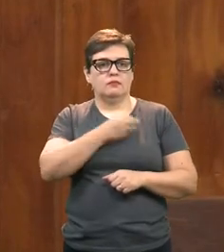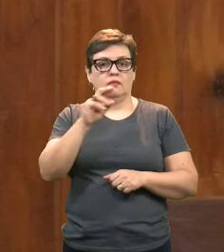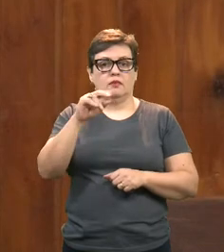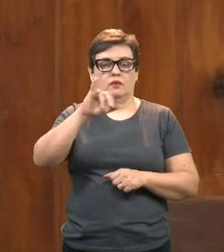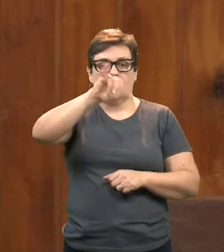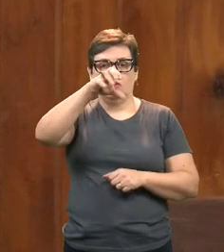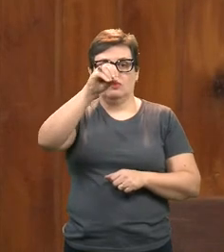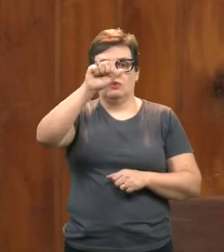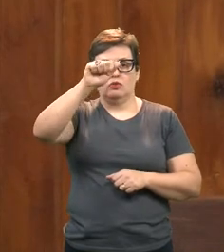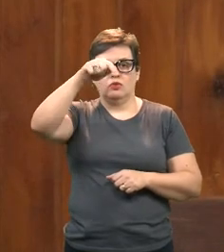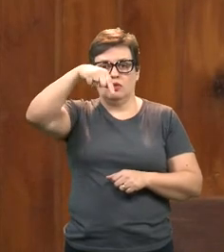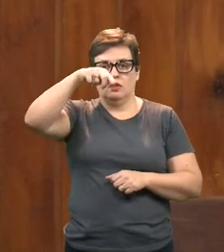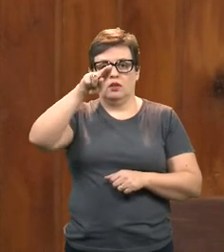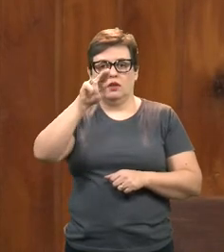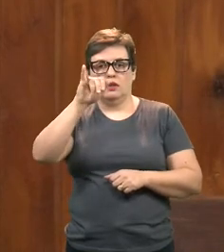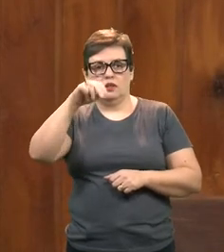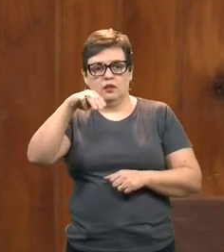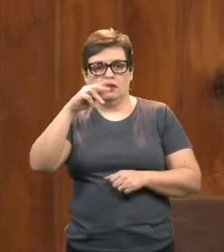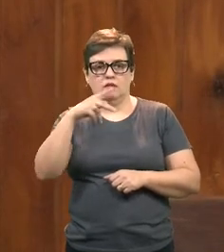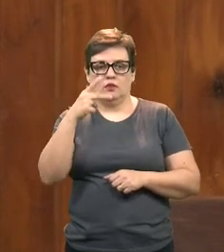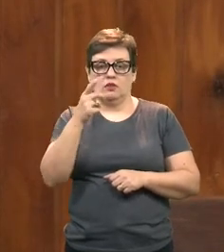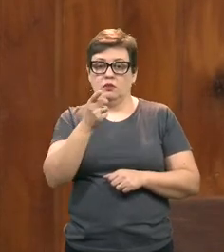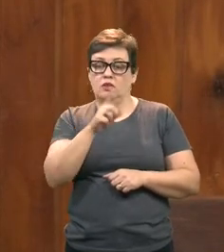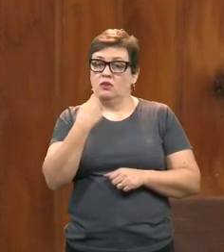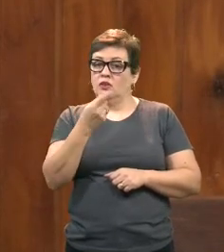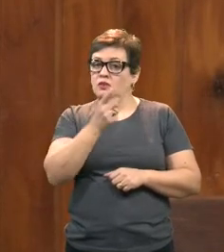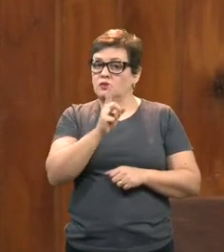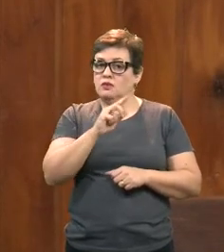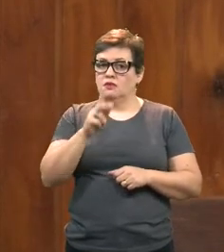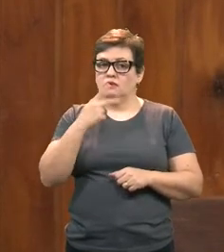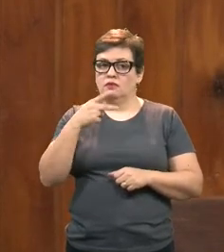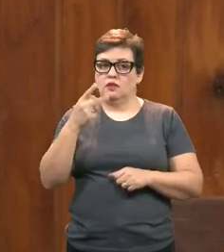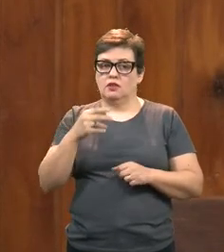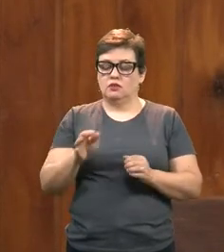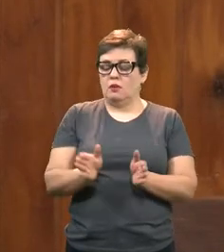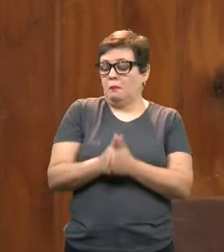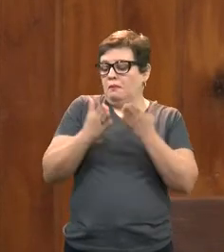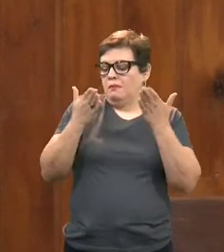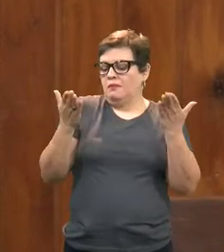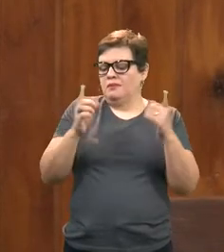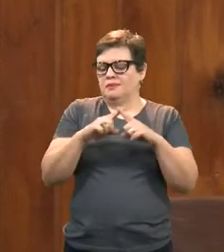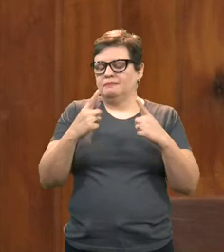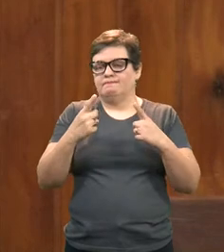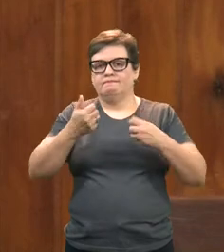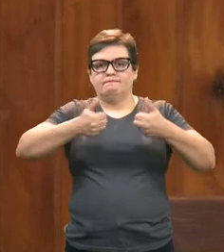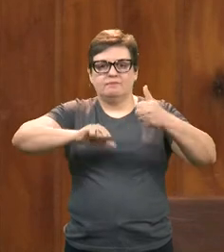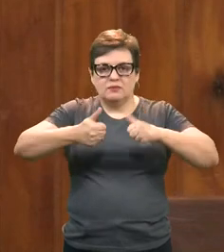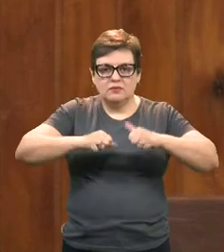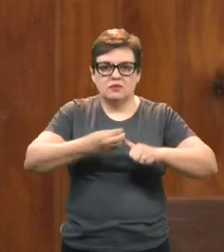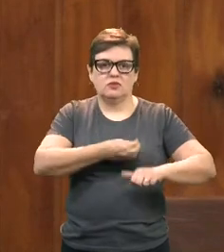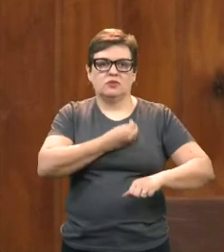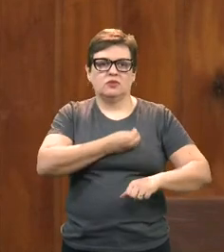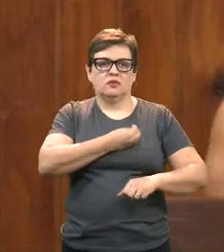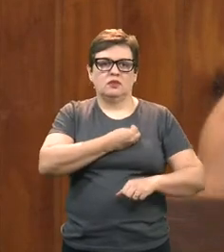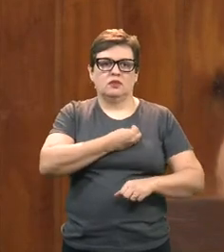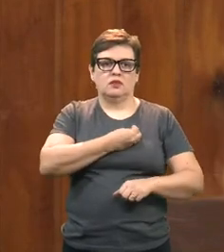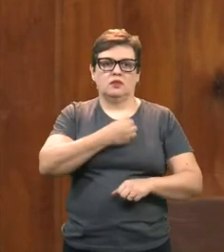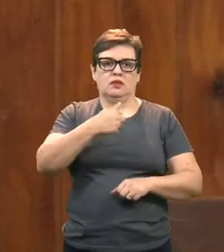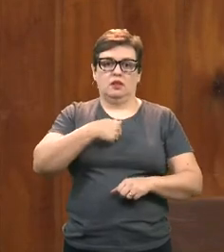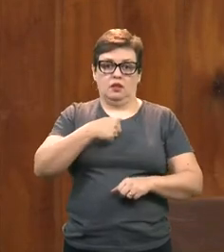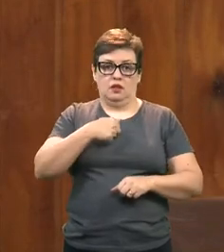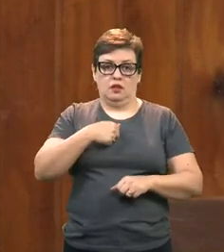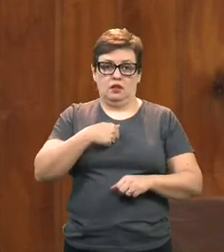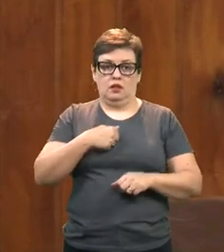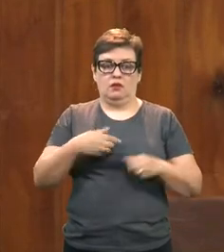Joaquim falou, nós não estamos falando de milagre, nós estamos falando de qualidade de vida. Que é a que eu hoje